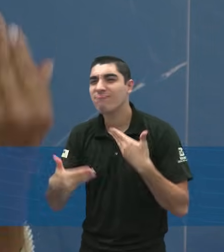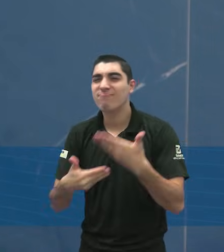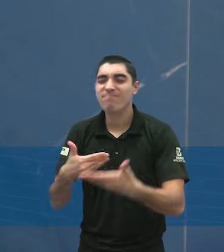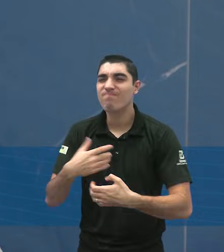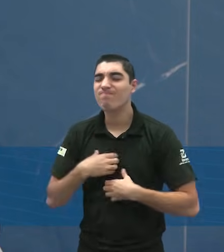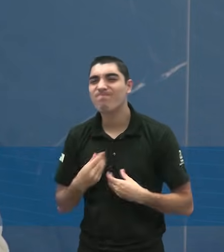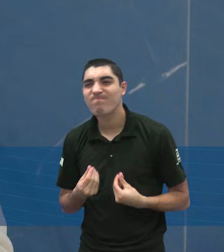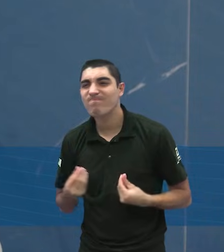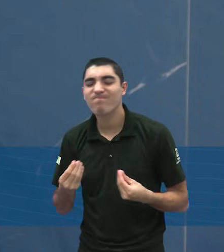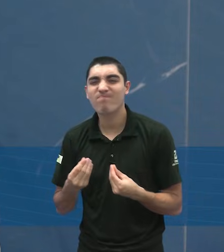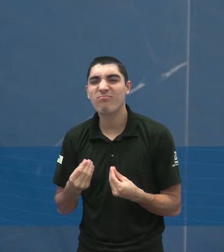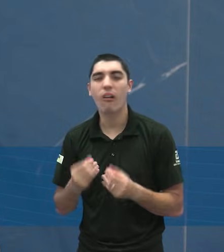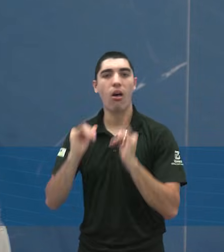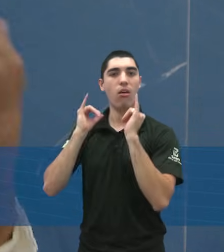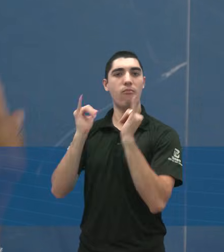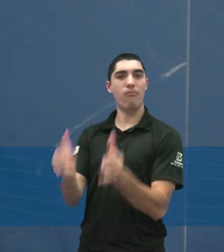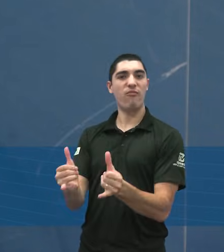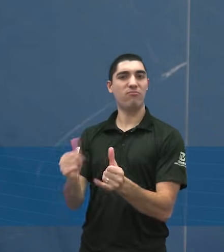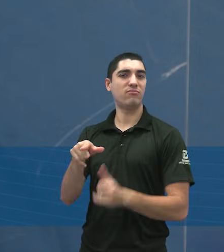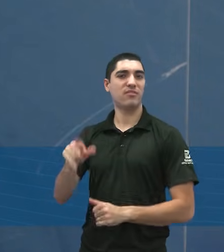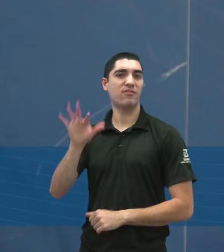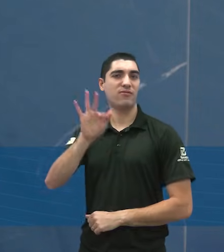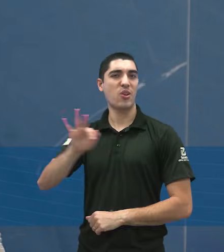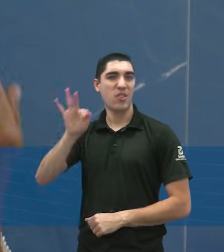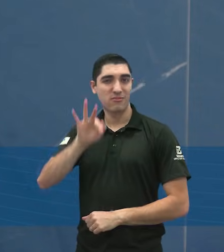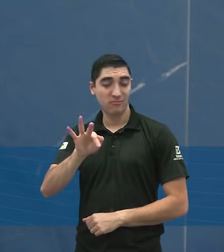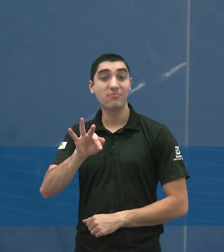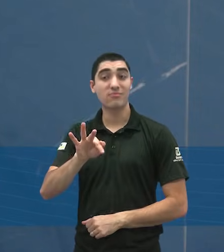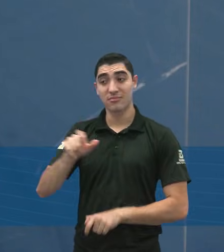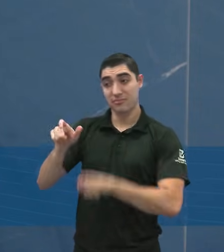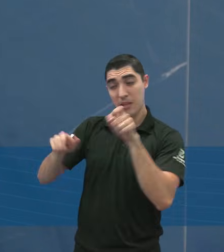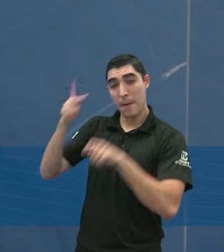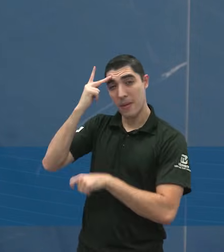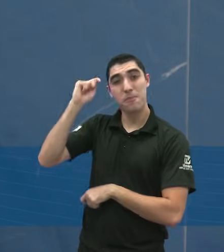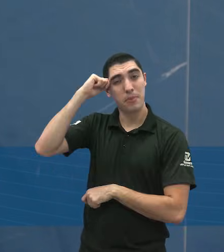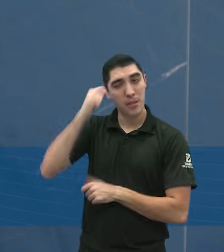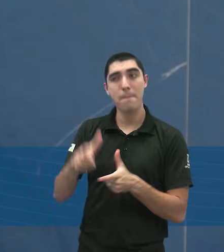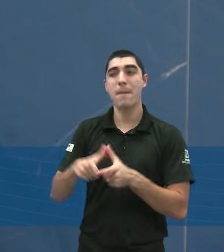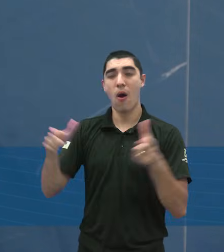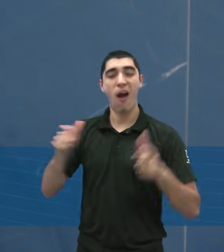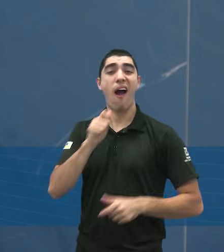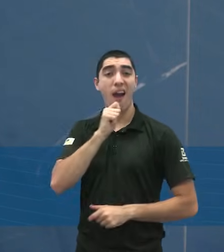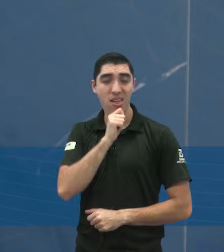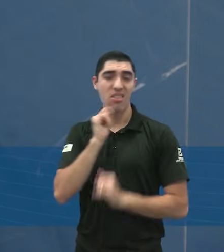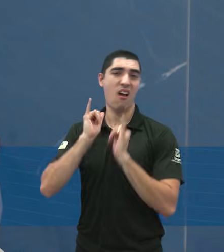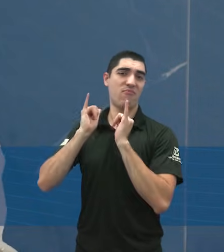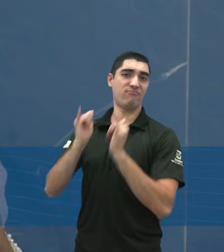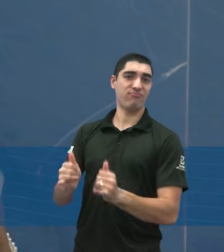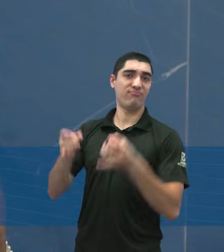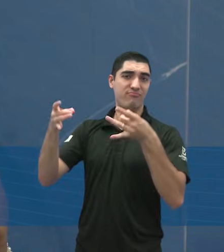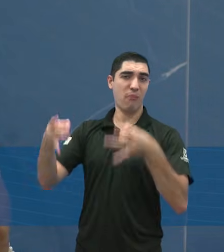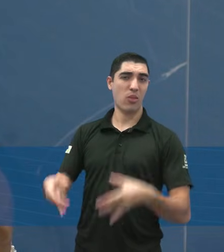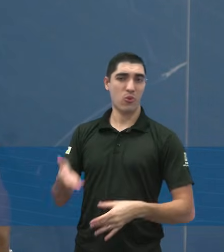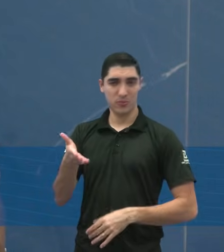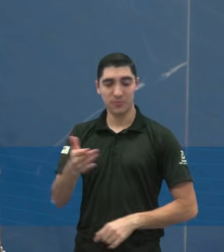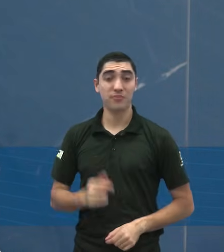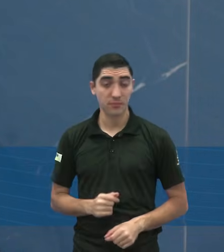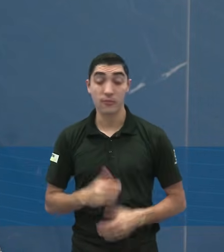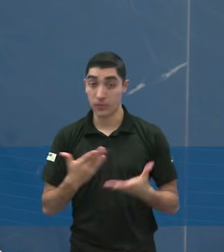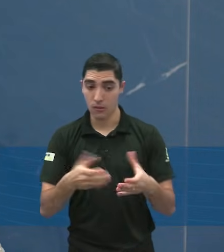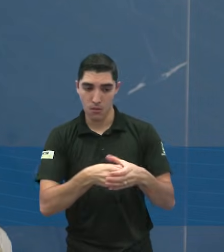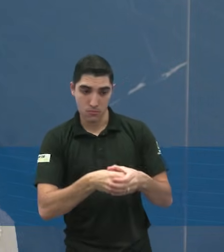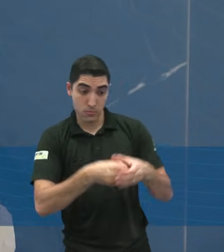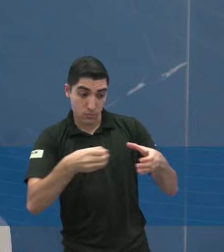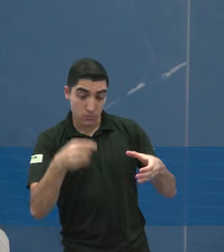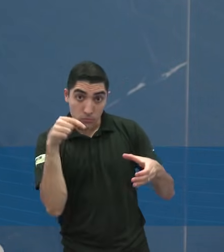sobre a questão dos que saem das universidades, da população negra que consegue sair da universidade. Então, a questão das cotas